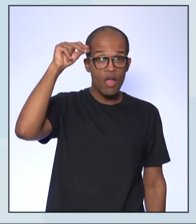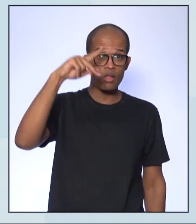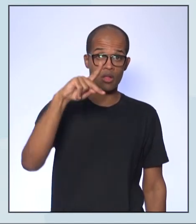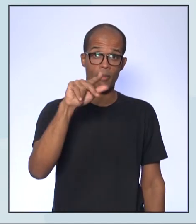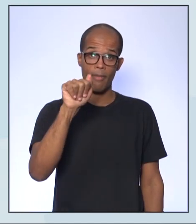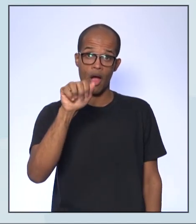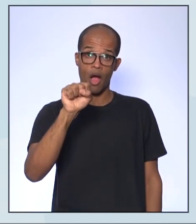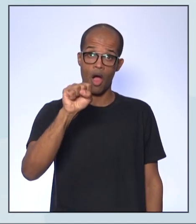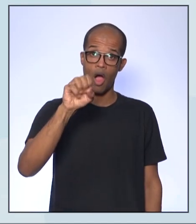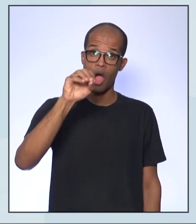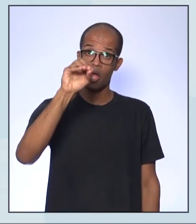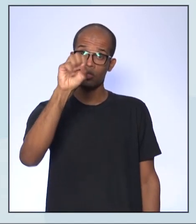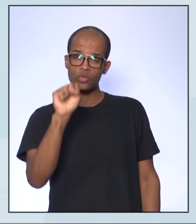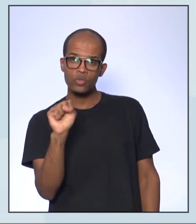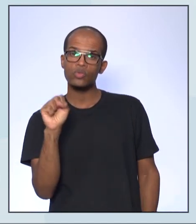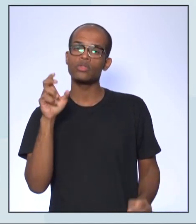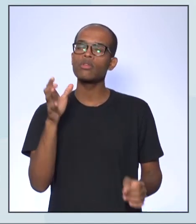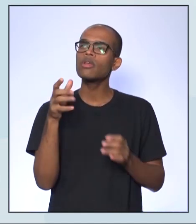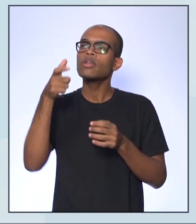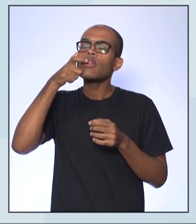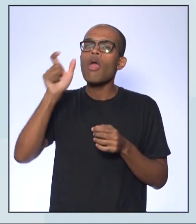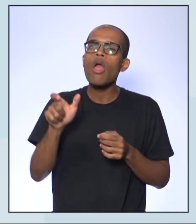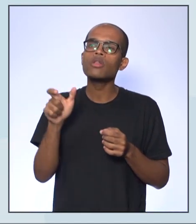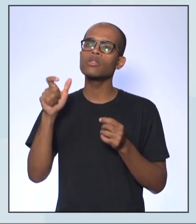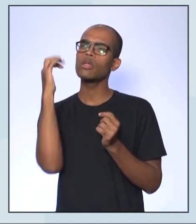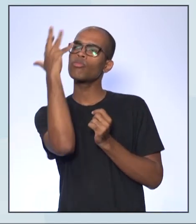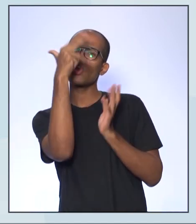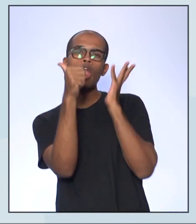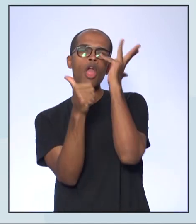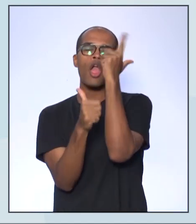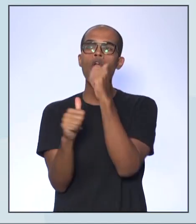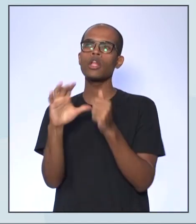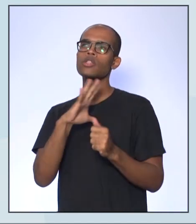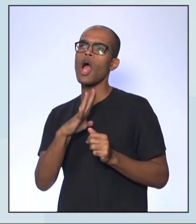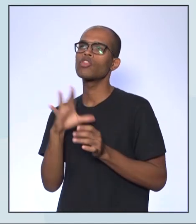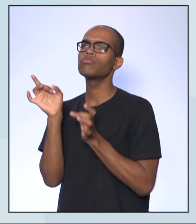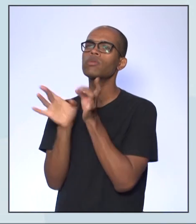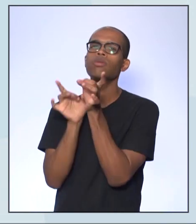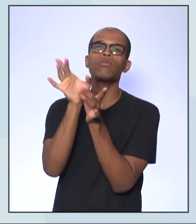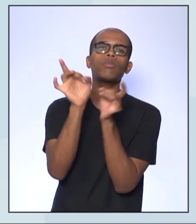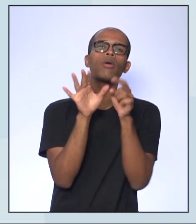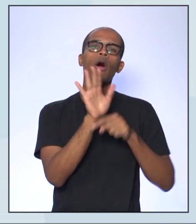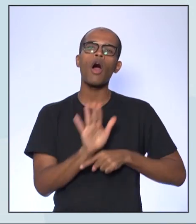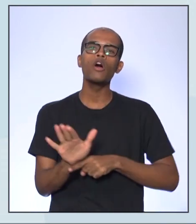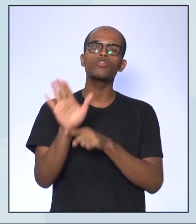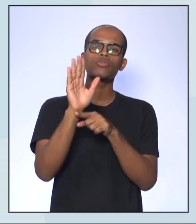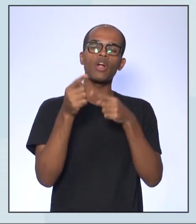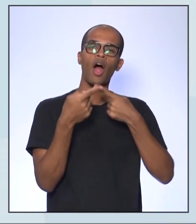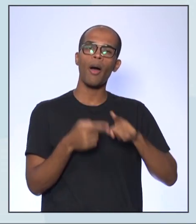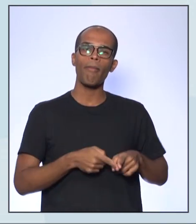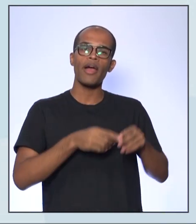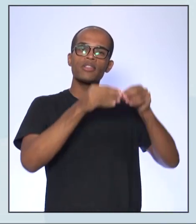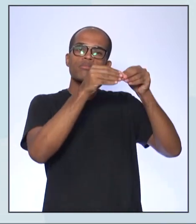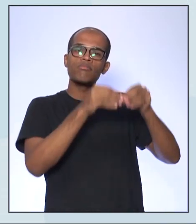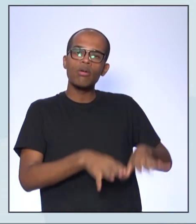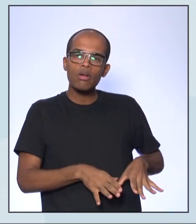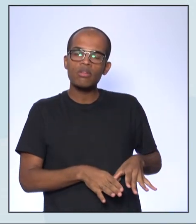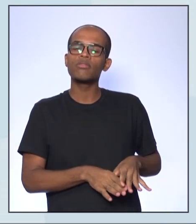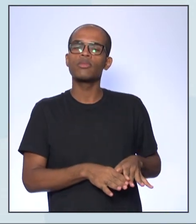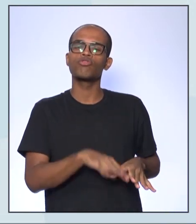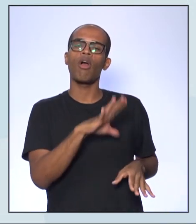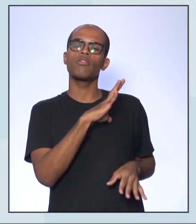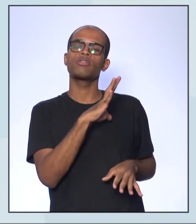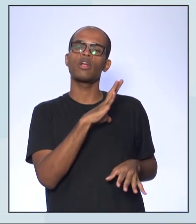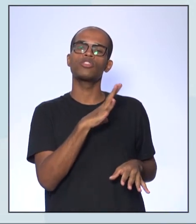se interessou pelo embelezamento da cidade, descurou completamente de solucionar esse defeito do nosso rio.